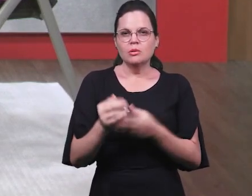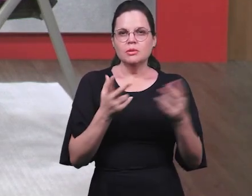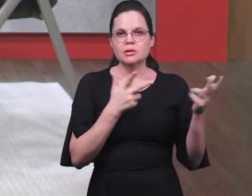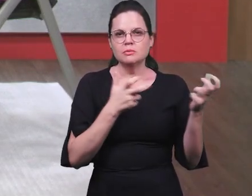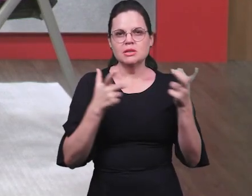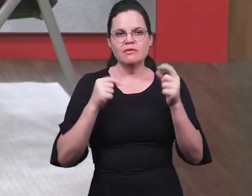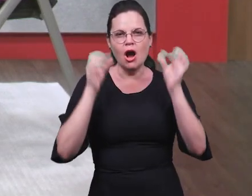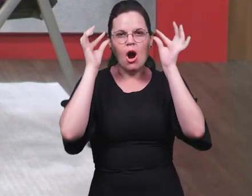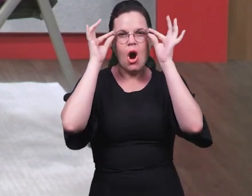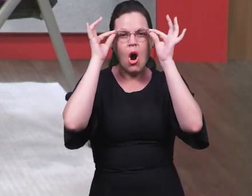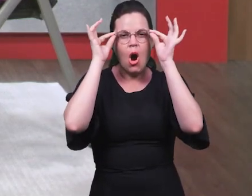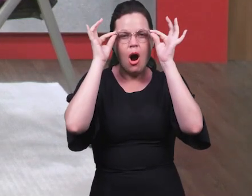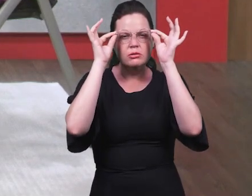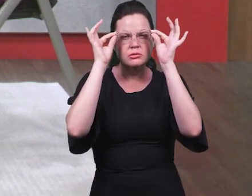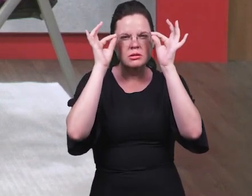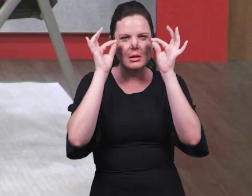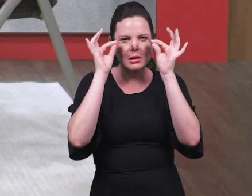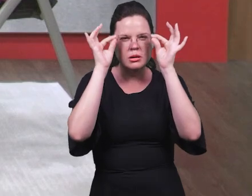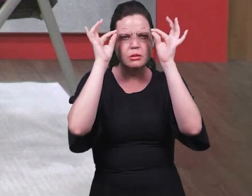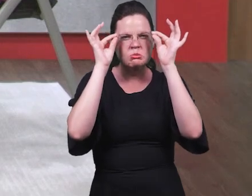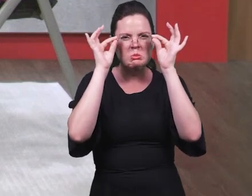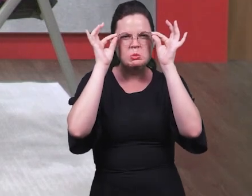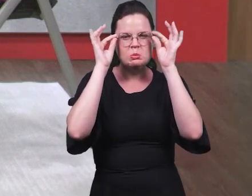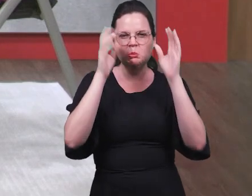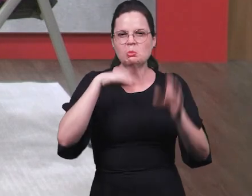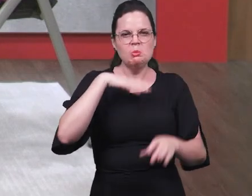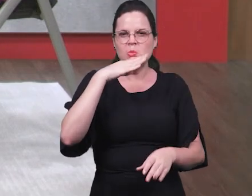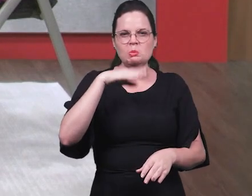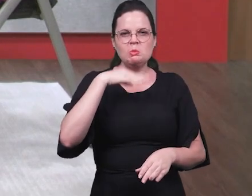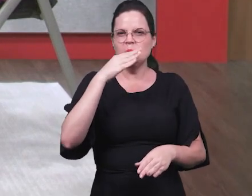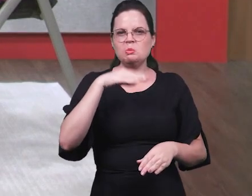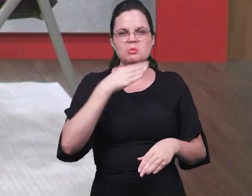está atendendo. Exatamente, sinais e sintomas aí